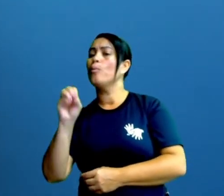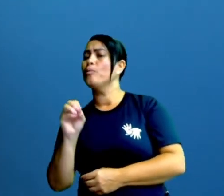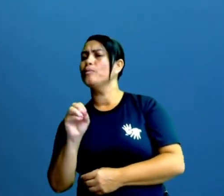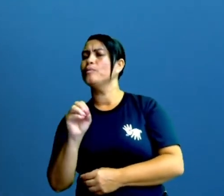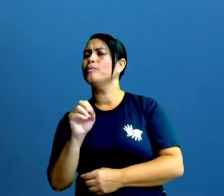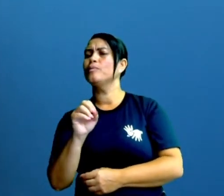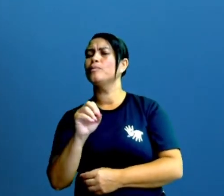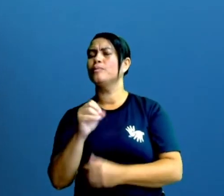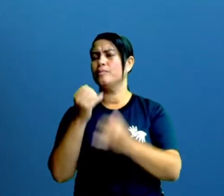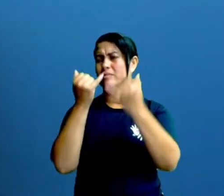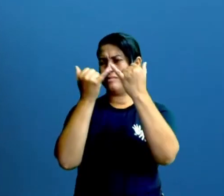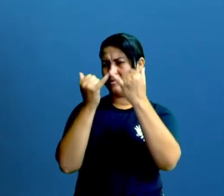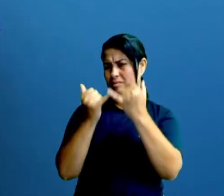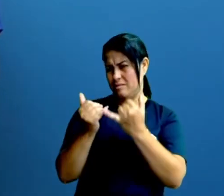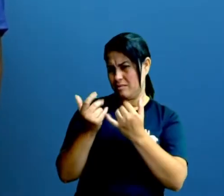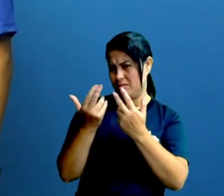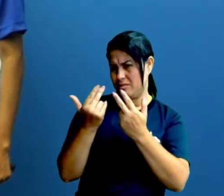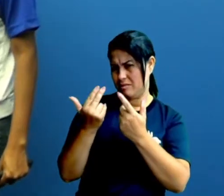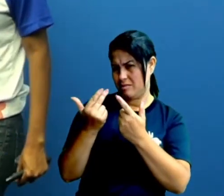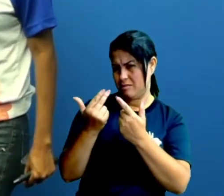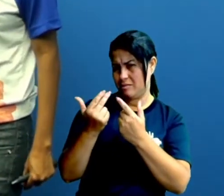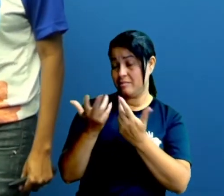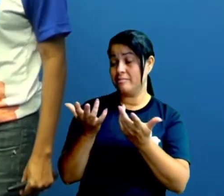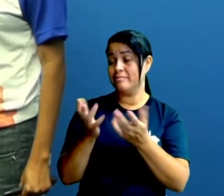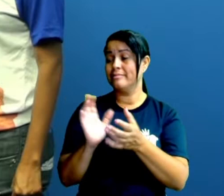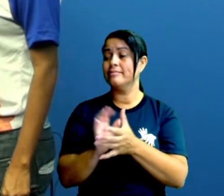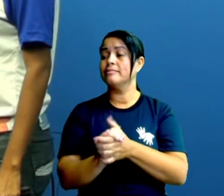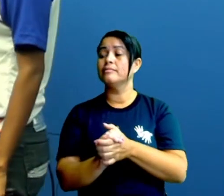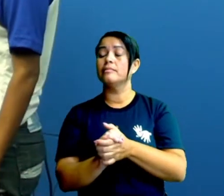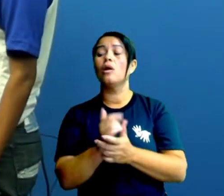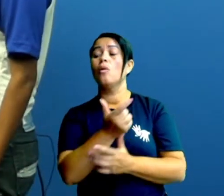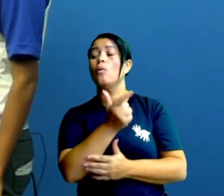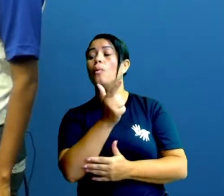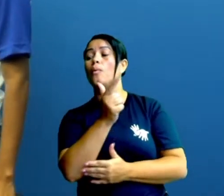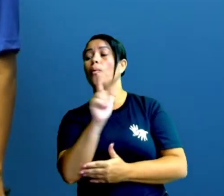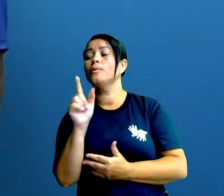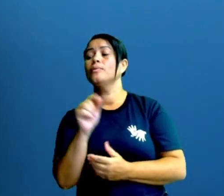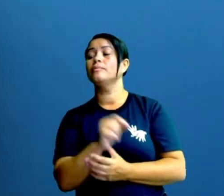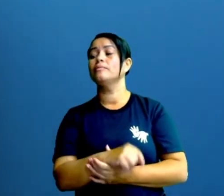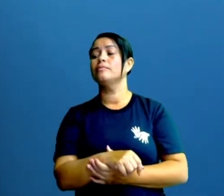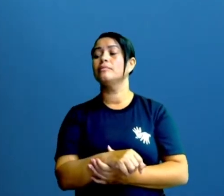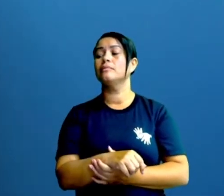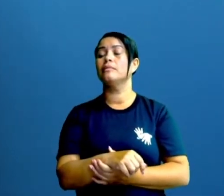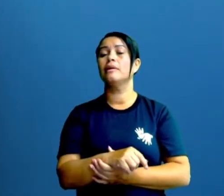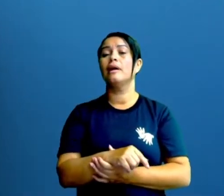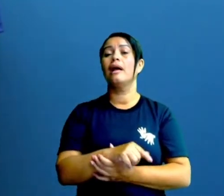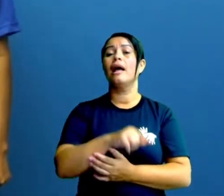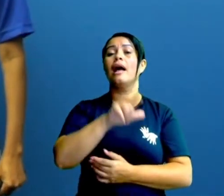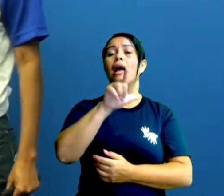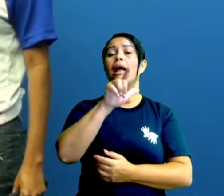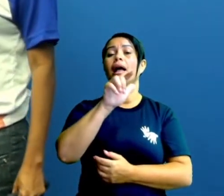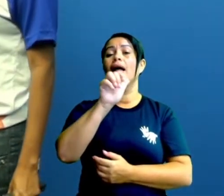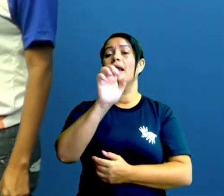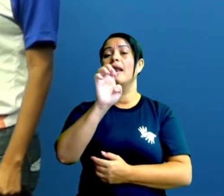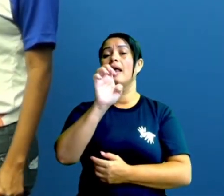cavalo Será que teve o mesmo sonzinho final vamos passar para a próxima leão